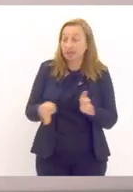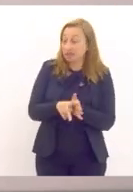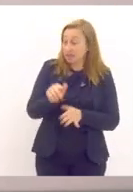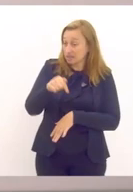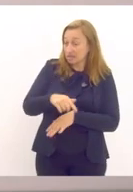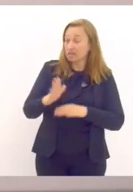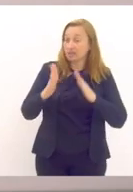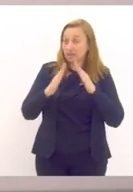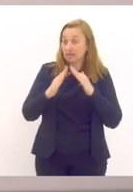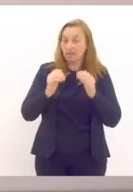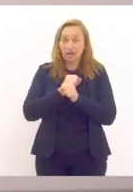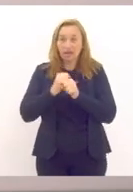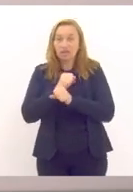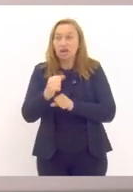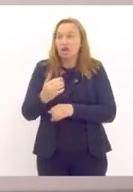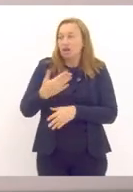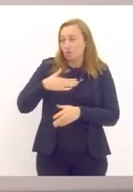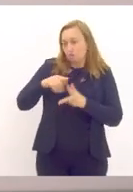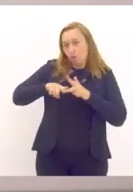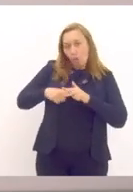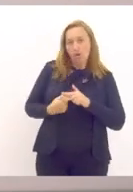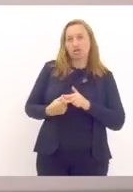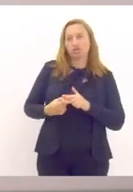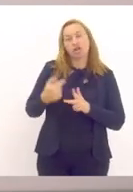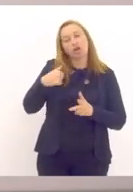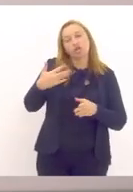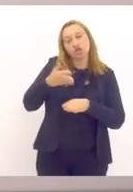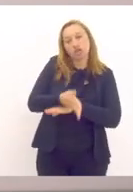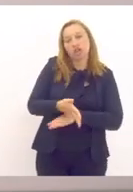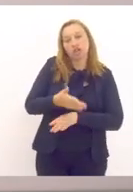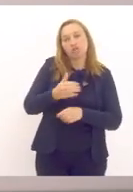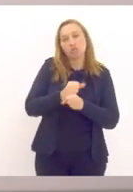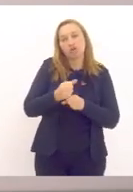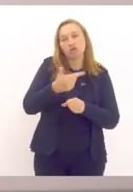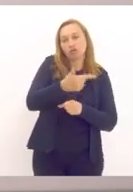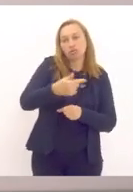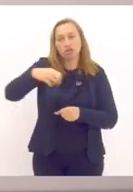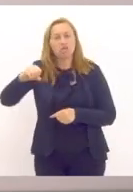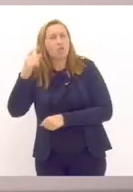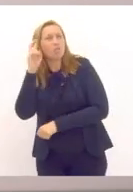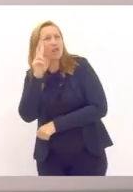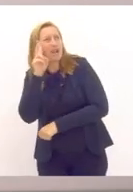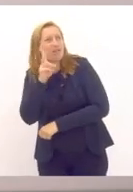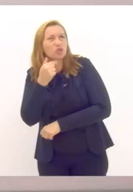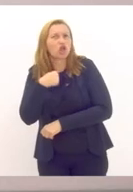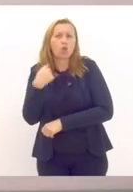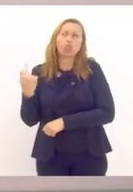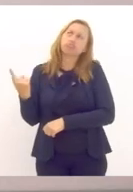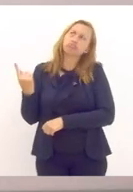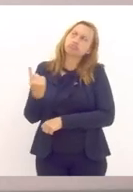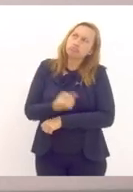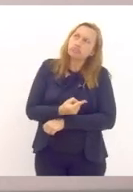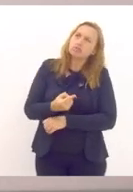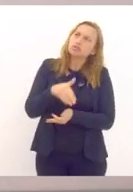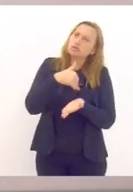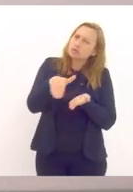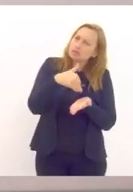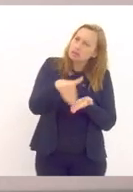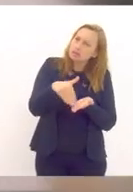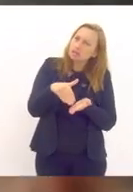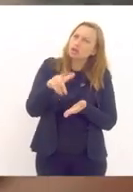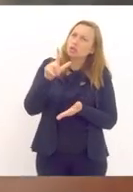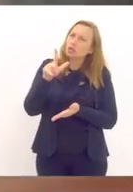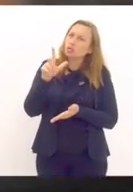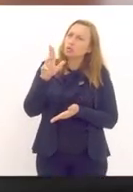corrijam que eu cheguei no Estado em 2019, e eu me lembro que eu vim com a época com o secretário Luiz